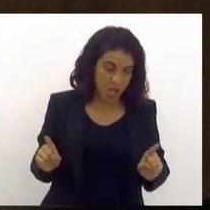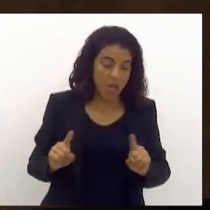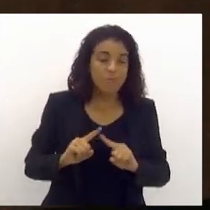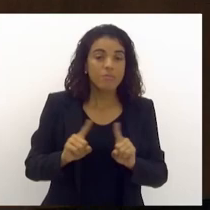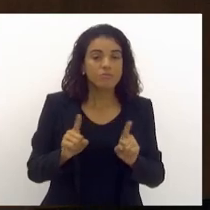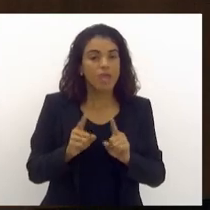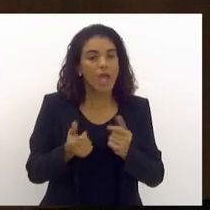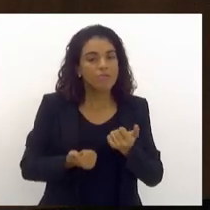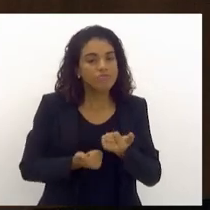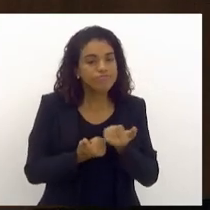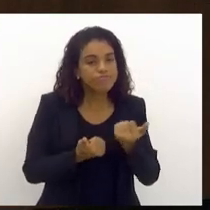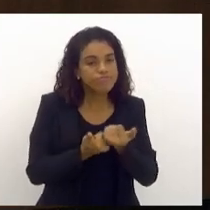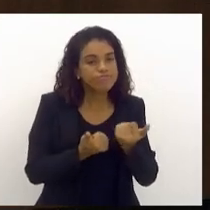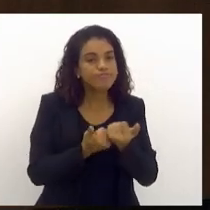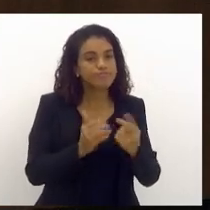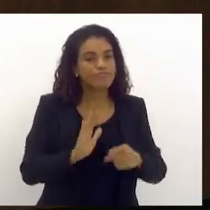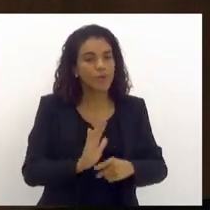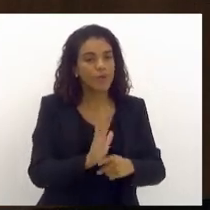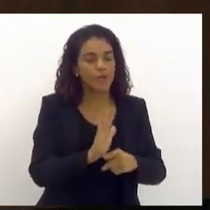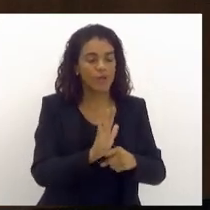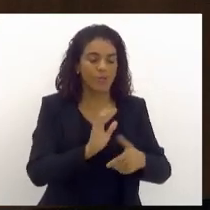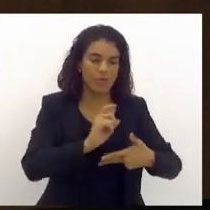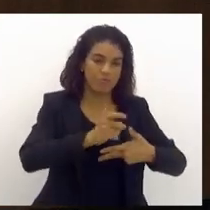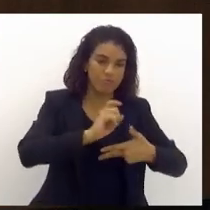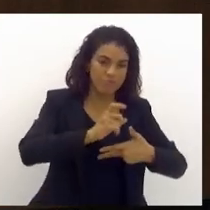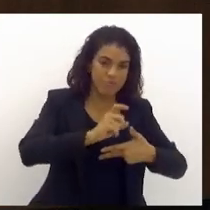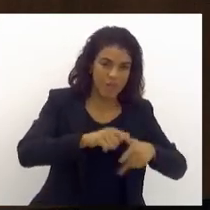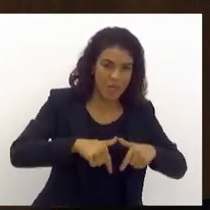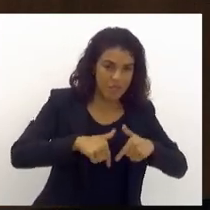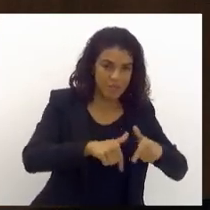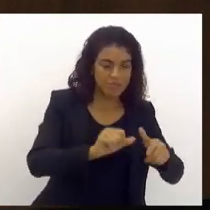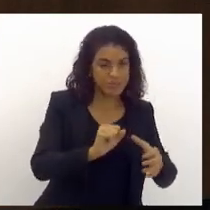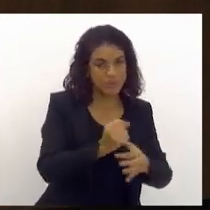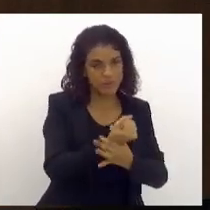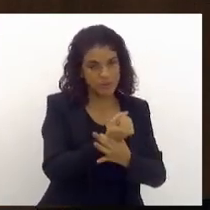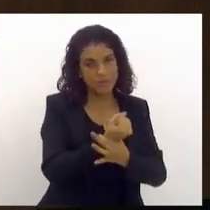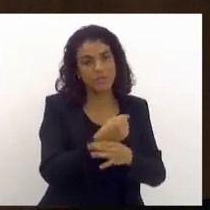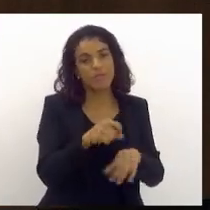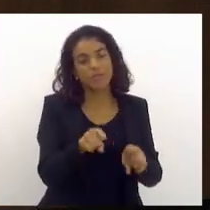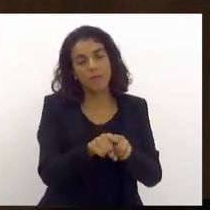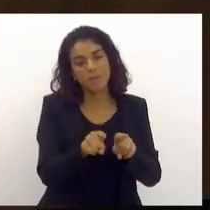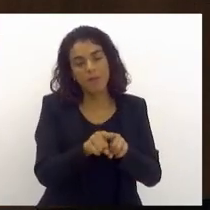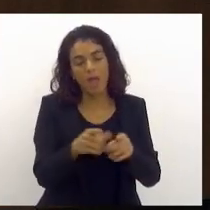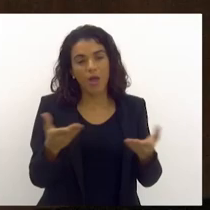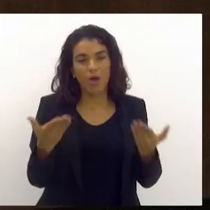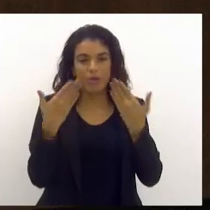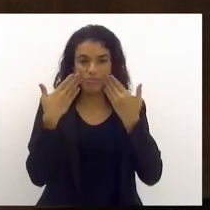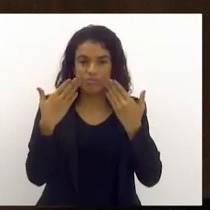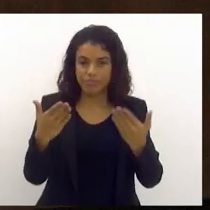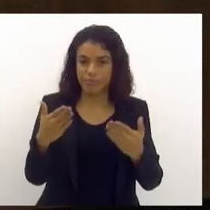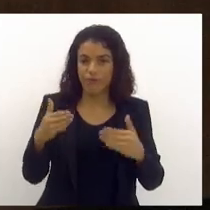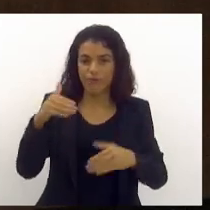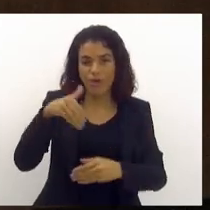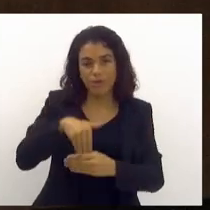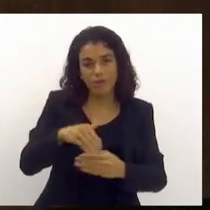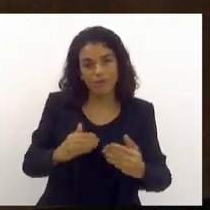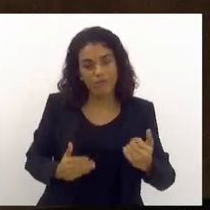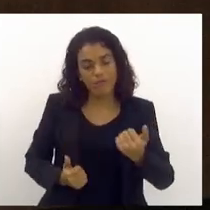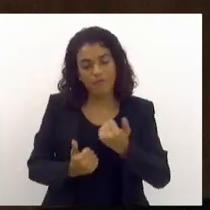contribuir para que as ações do Executivo elas sejam garantidas. Então, aqui me manifesto